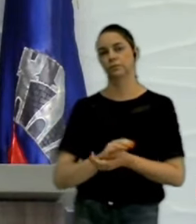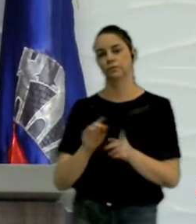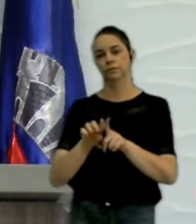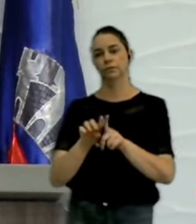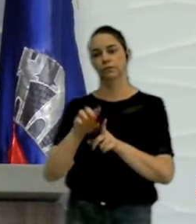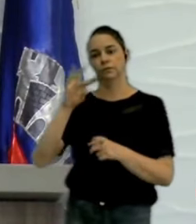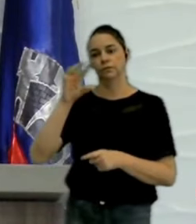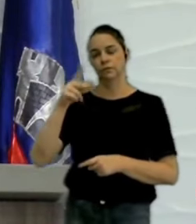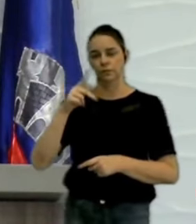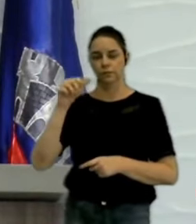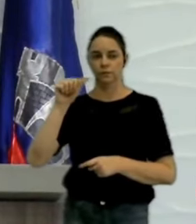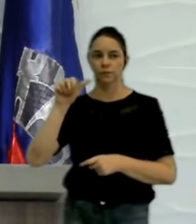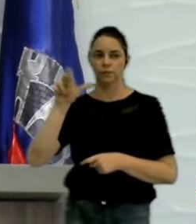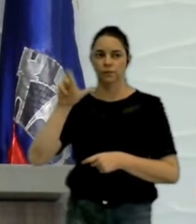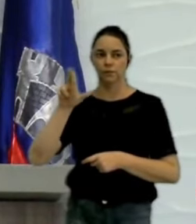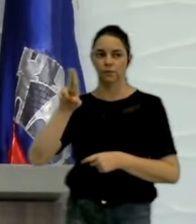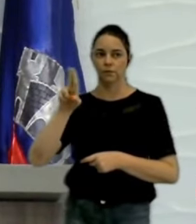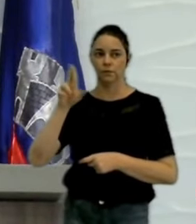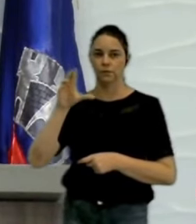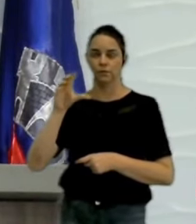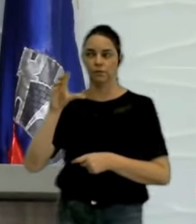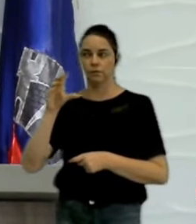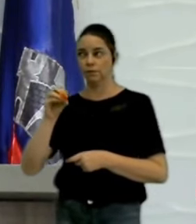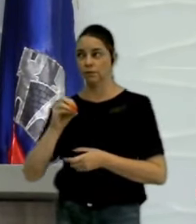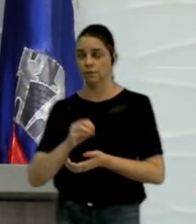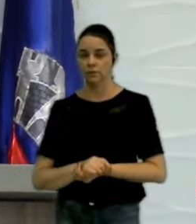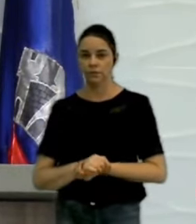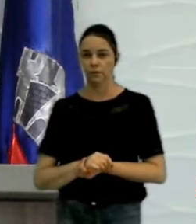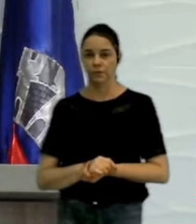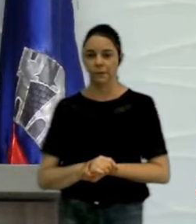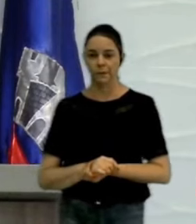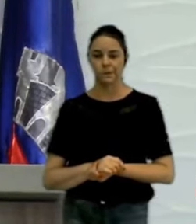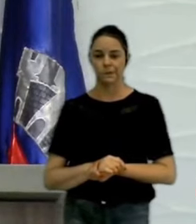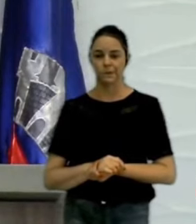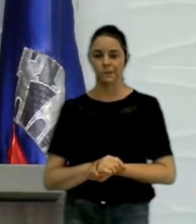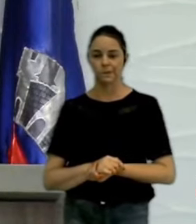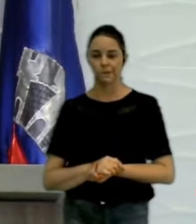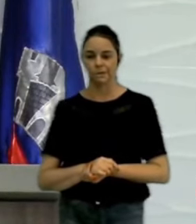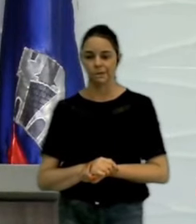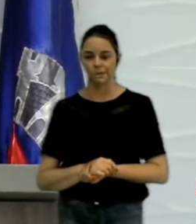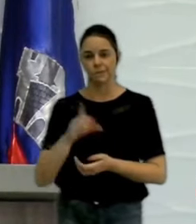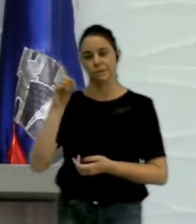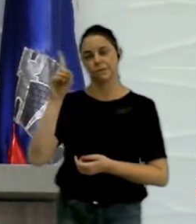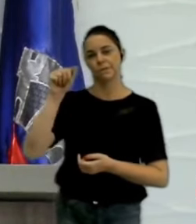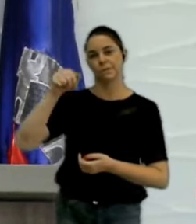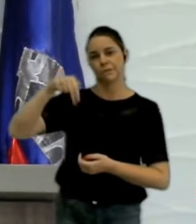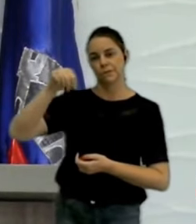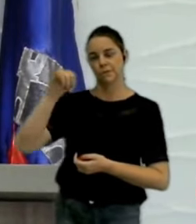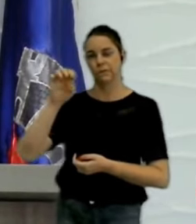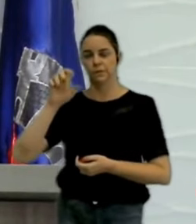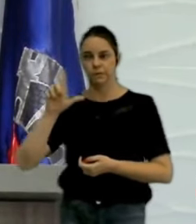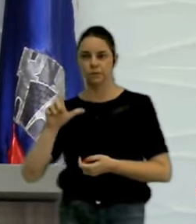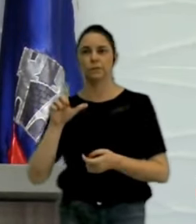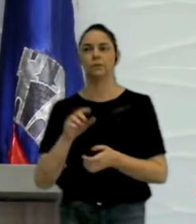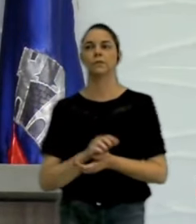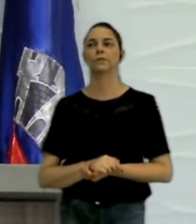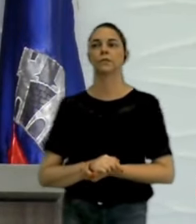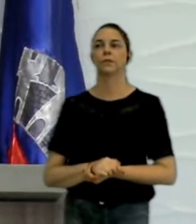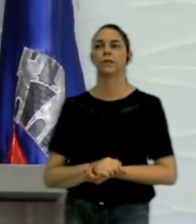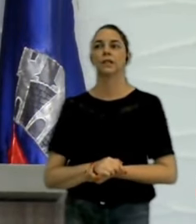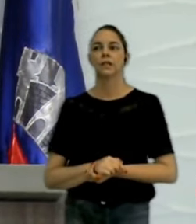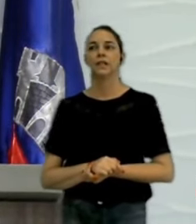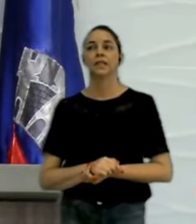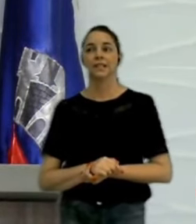Grade. Daniela Rodrigues, casada com meu amigo Sérgio Carreteiro. Daniel Felipe, que trabalha lá na Moura, lá da Rua